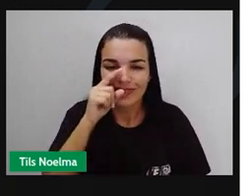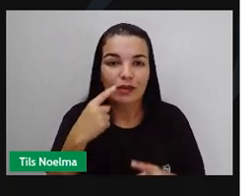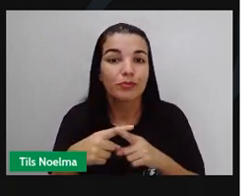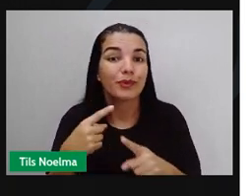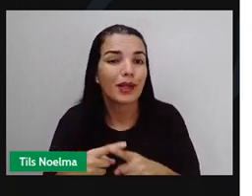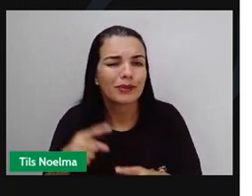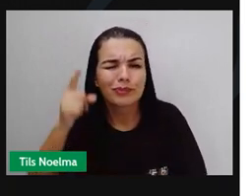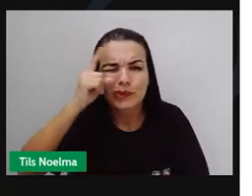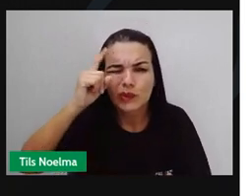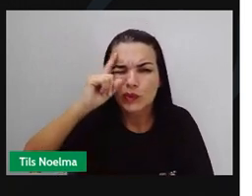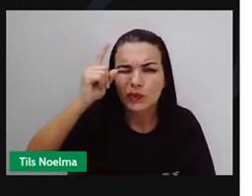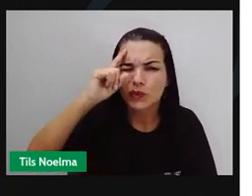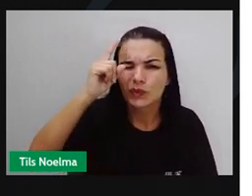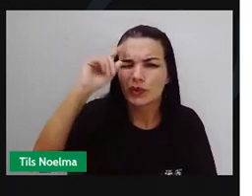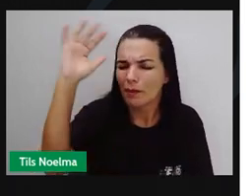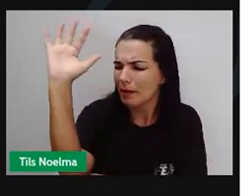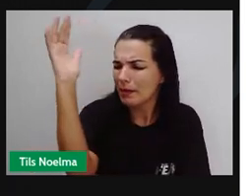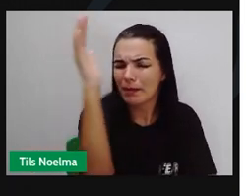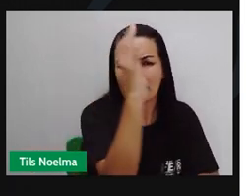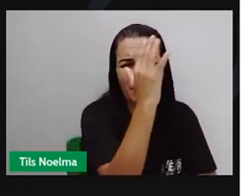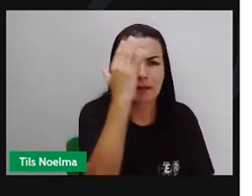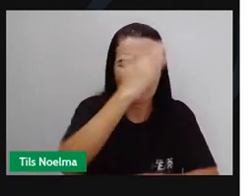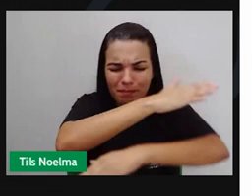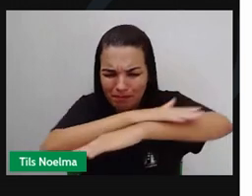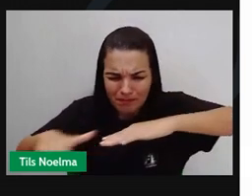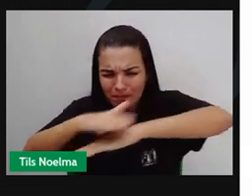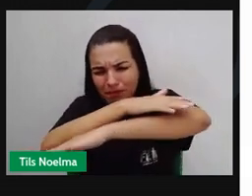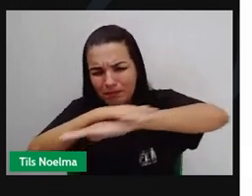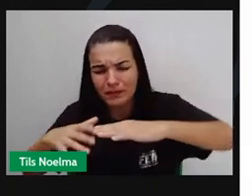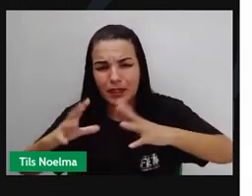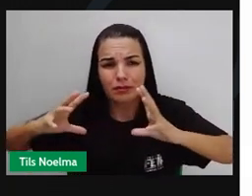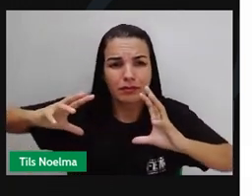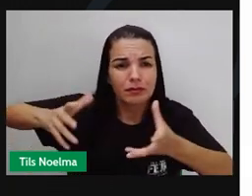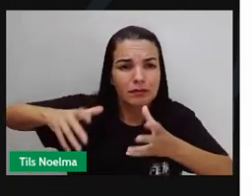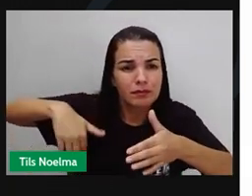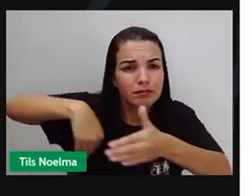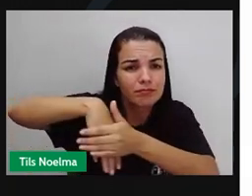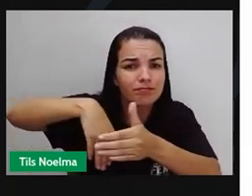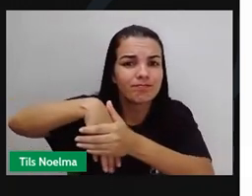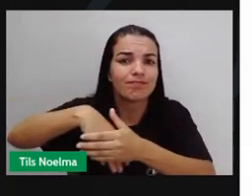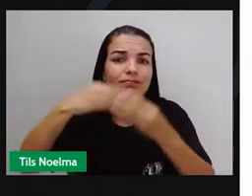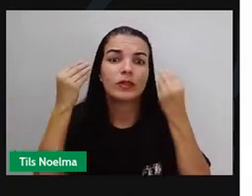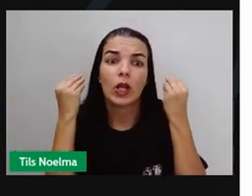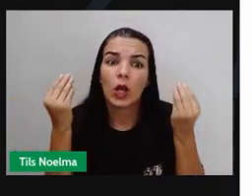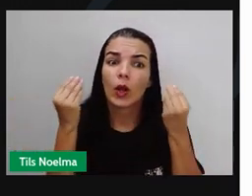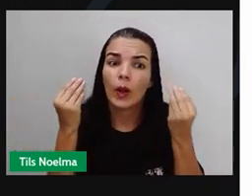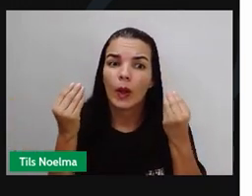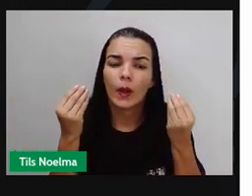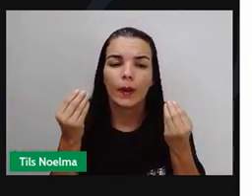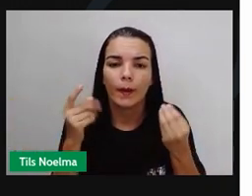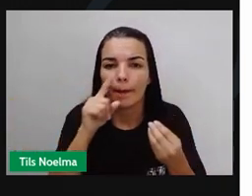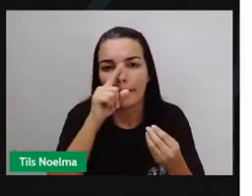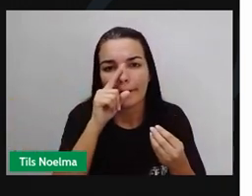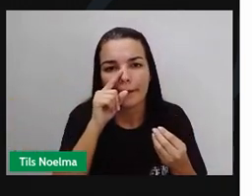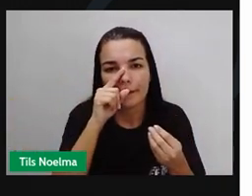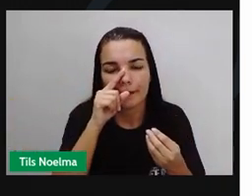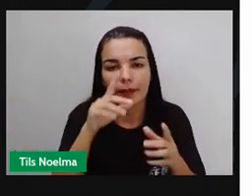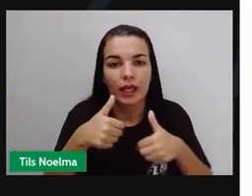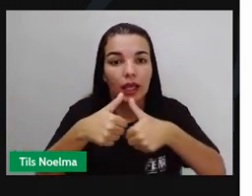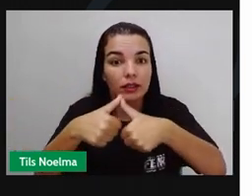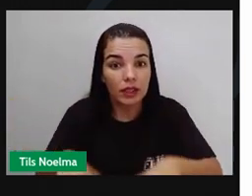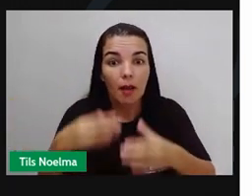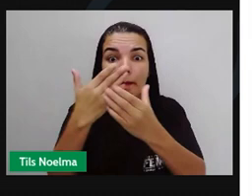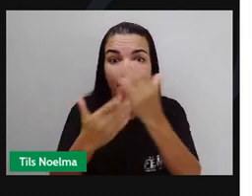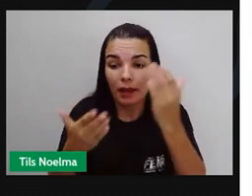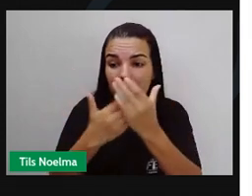derrubados mais de mil campos de futebol de floresta, na área conhecida como o arco do desmatamento. Estamos perdendo a